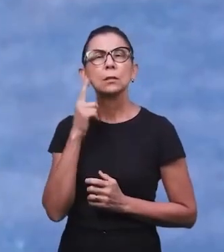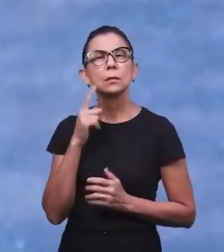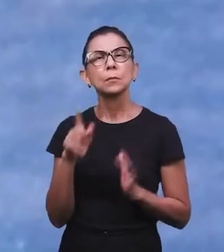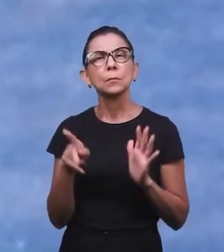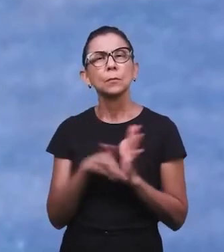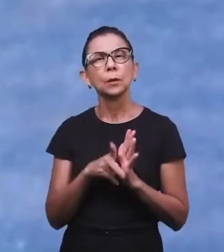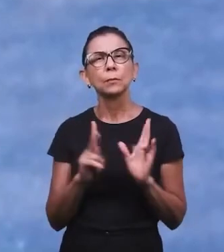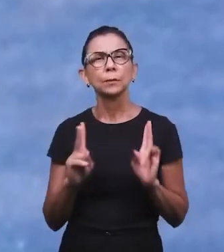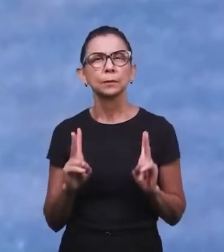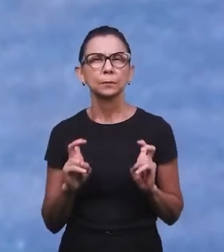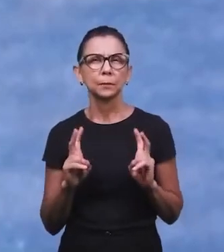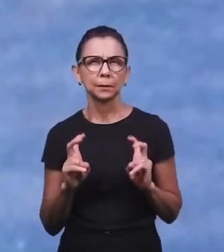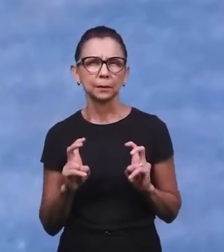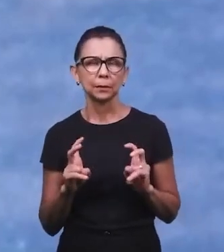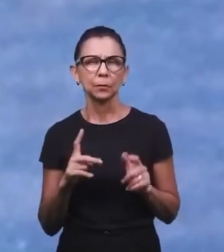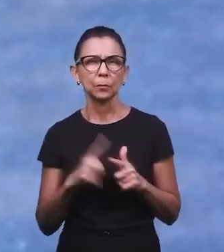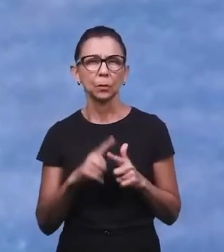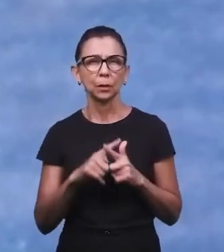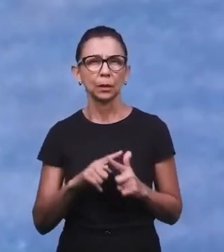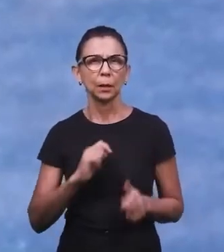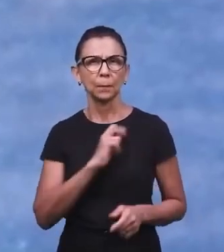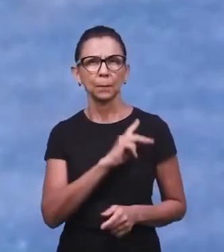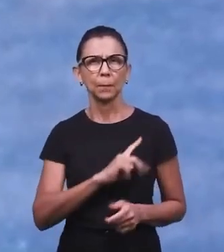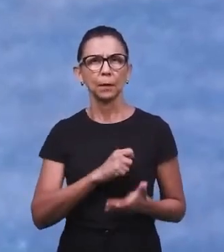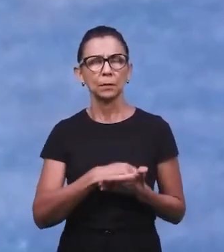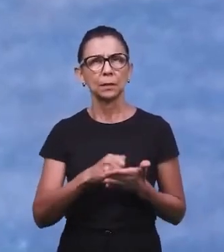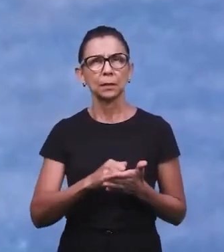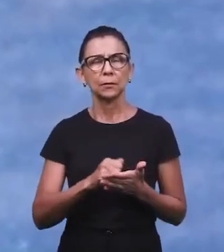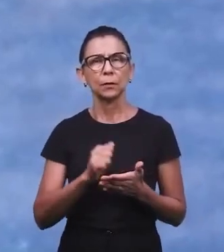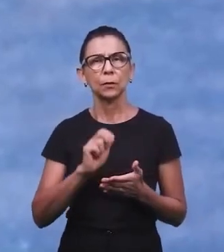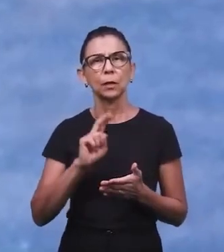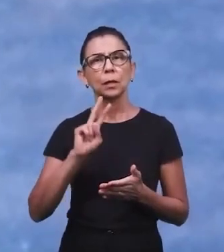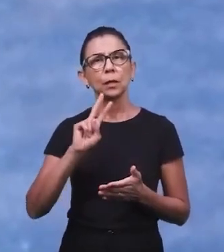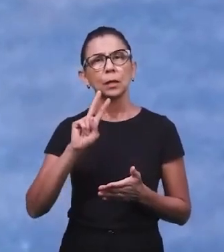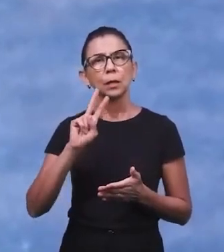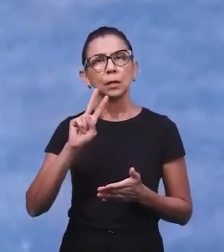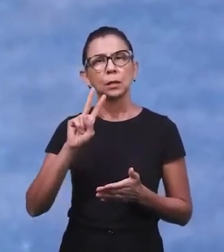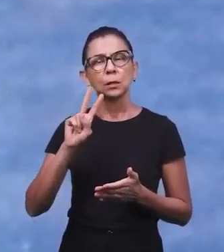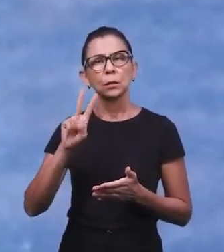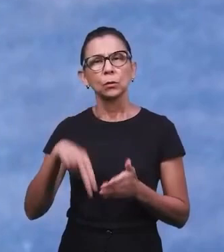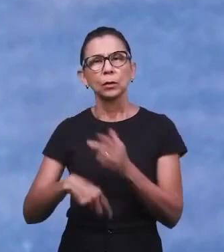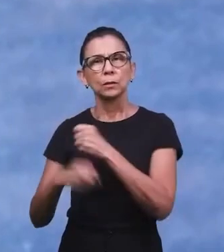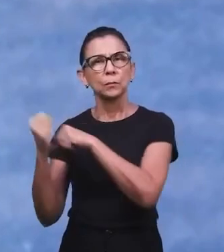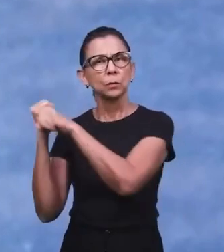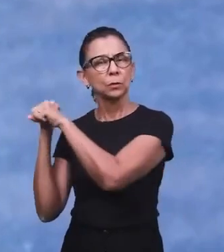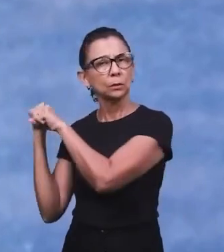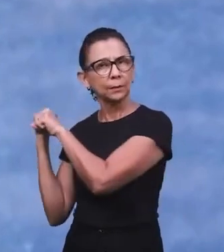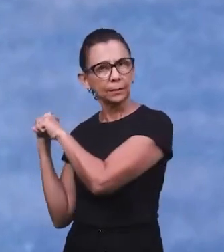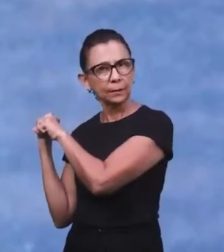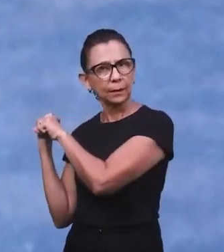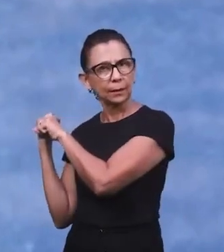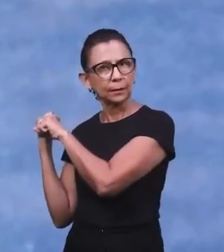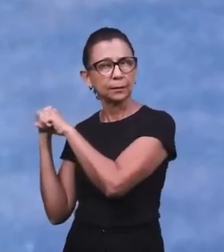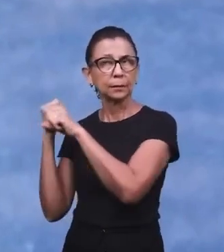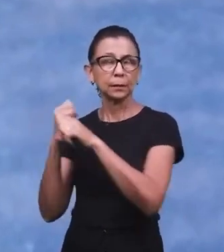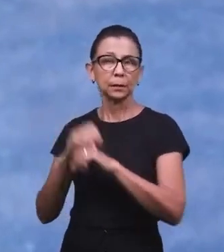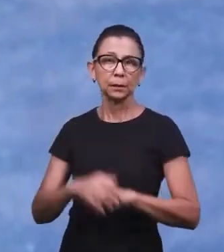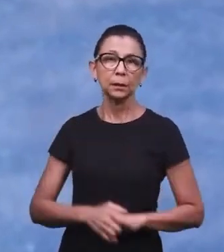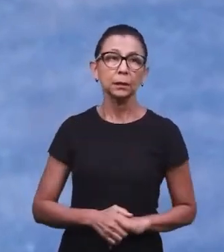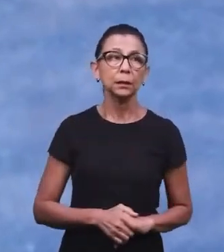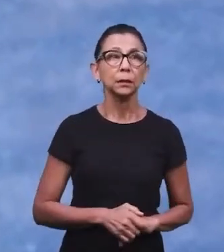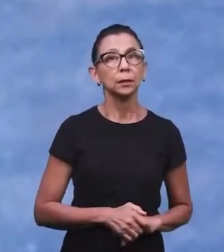apóstolo Paulo escreveu isso há cerca de 2000 anos atrás e naturalmente em termos históricos ele estava se referindo